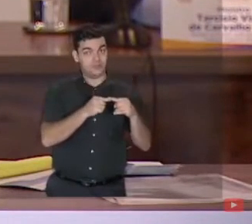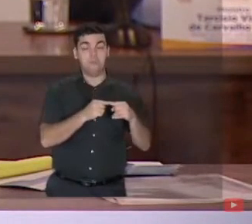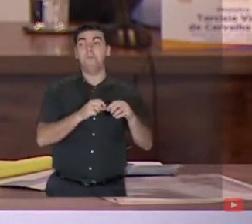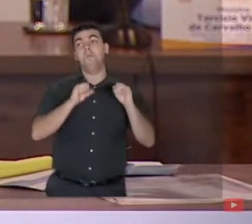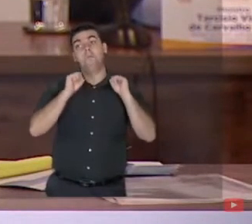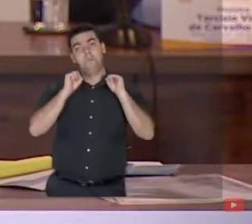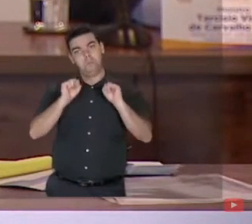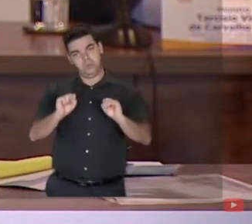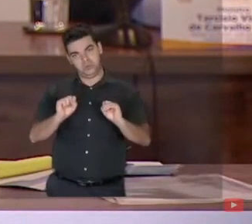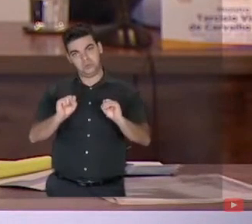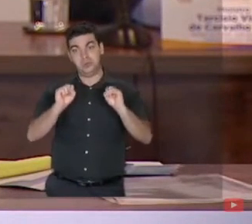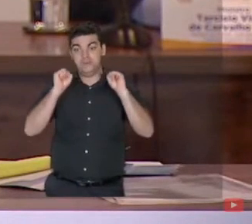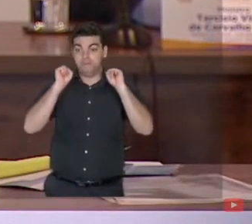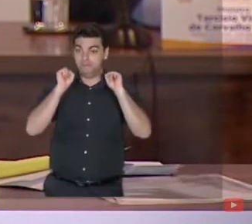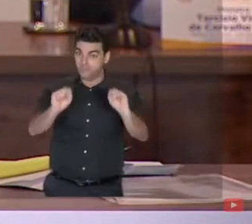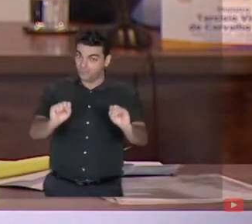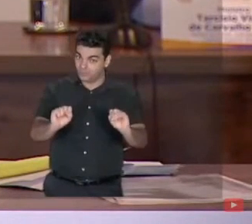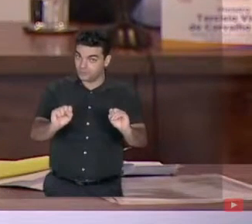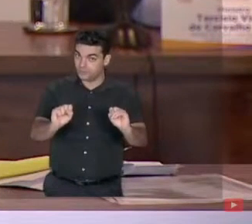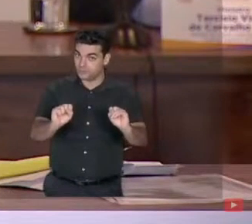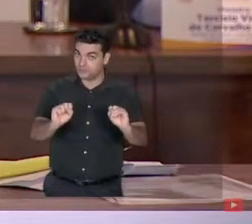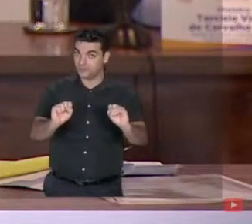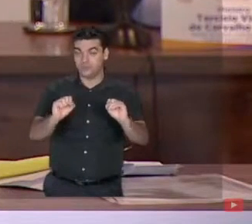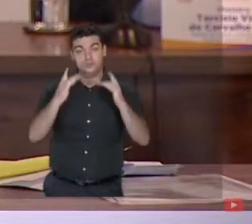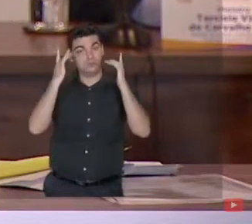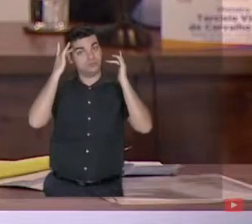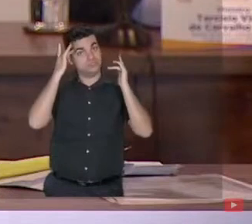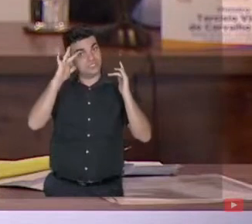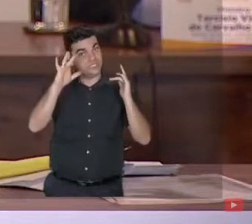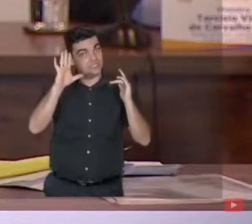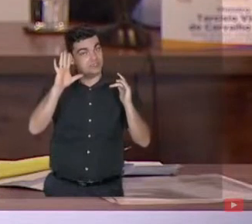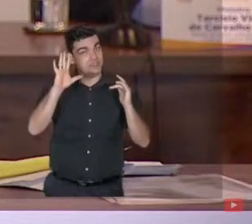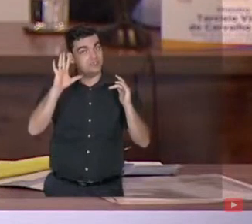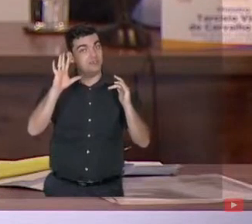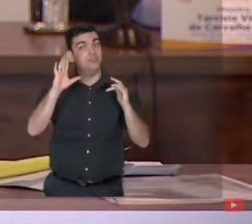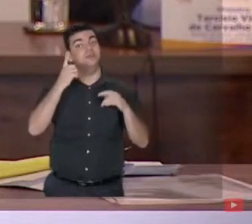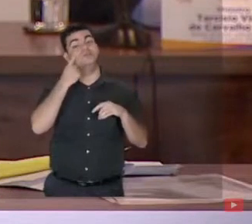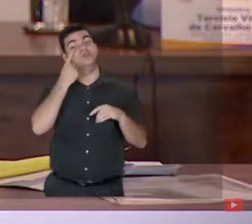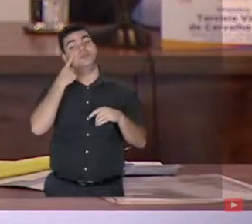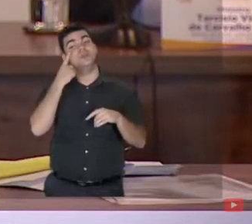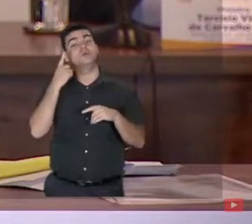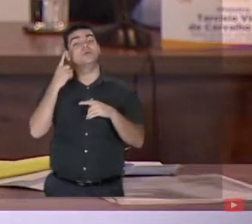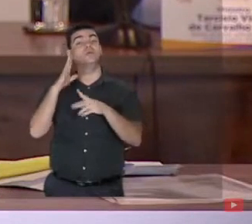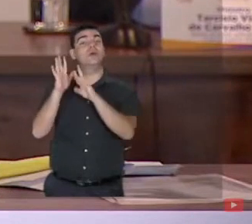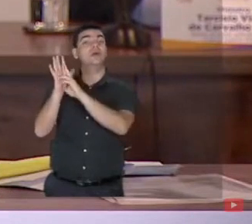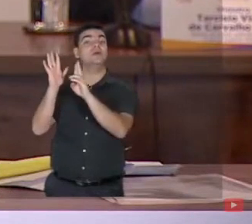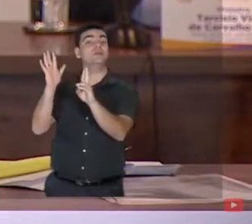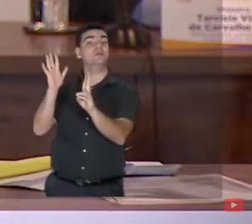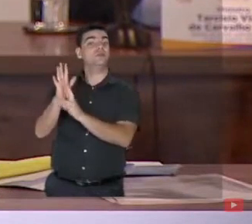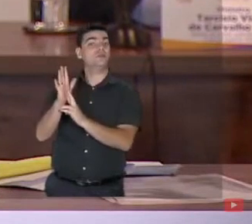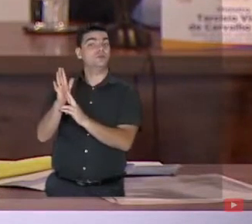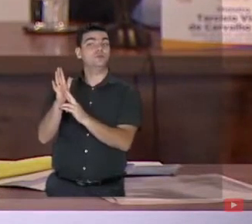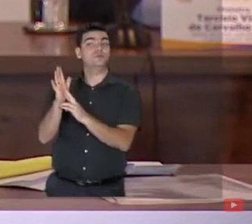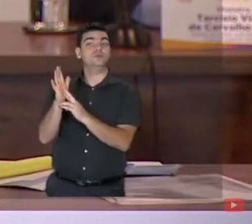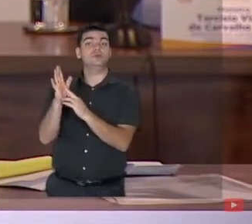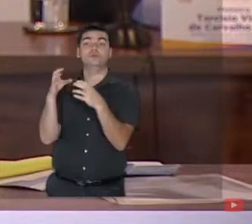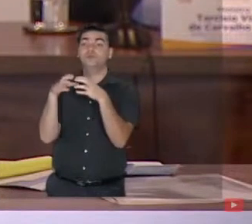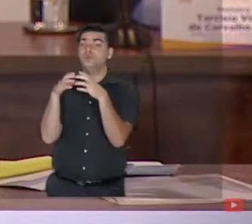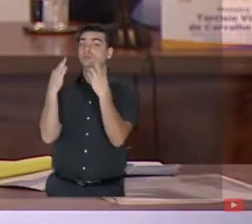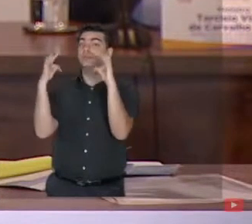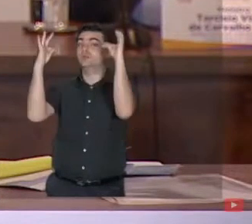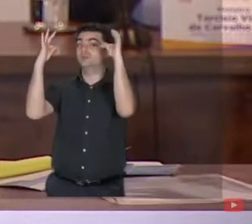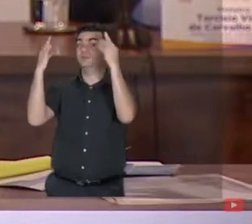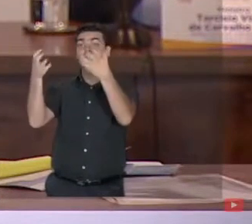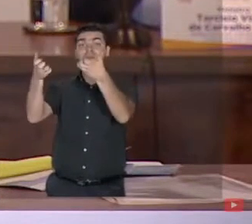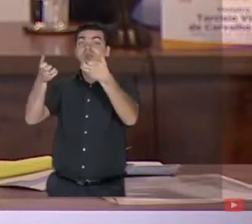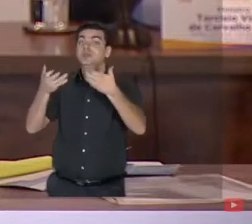um relatório da tecnologia da informação, apenas para que as pessoas entendam. Quando houve o ataque ao Superior Tribunal